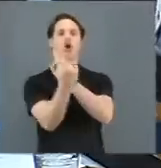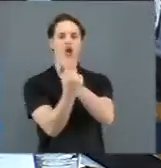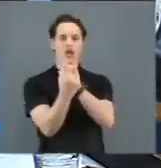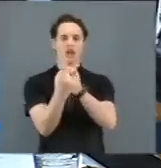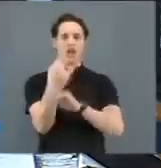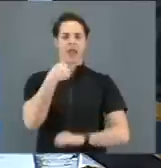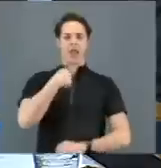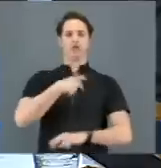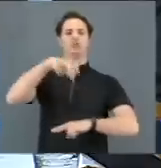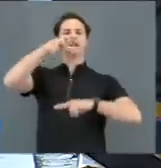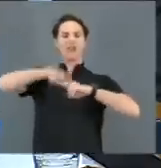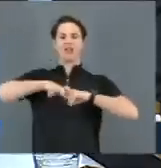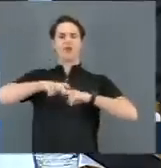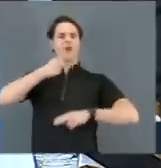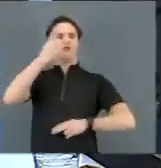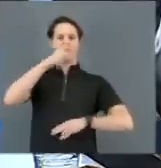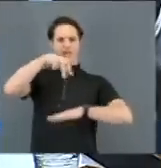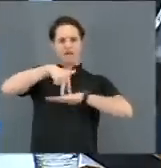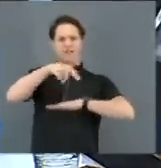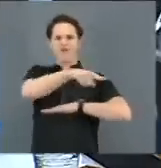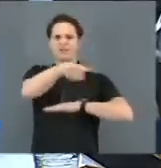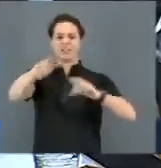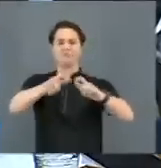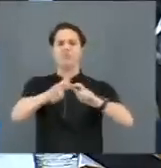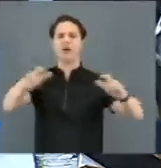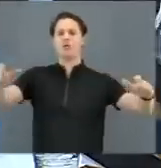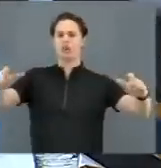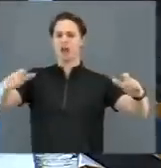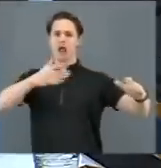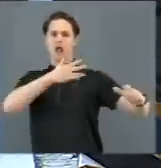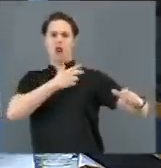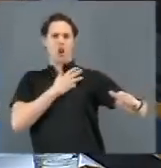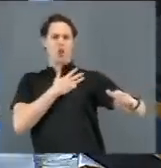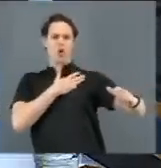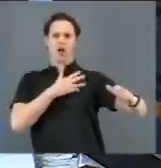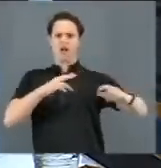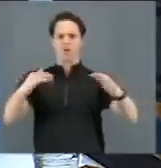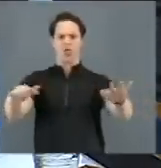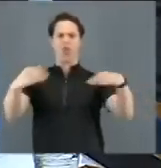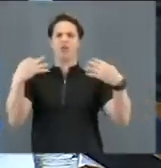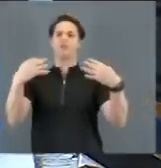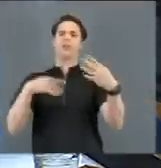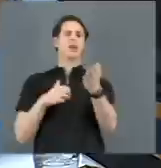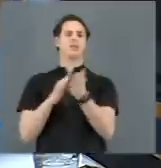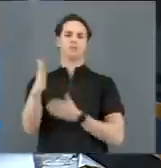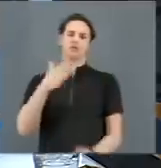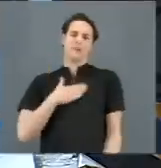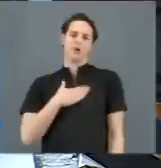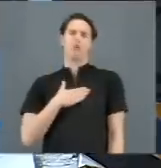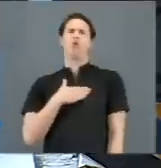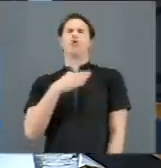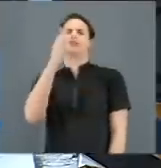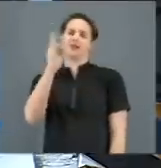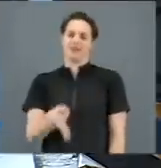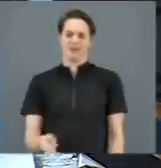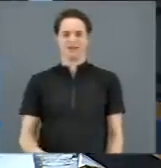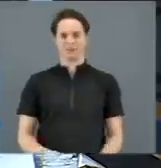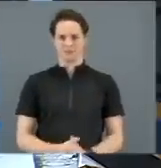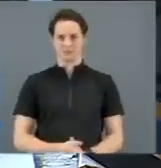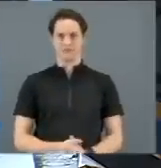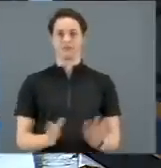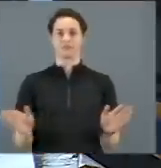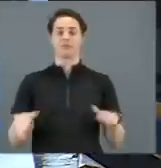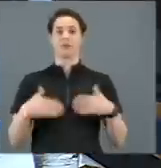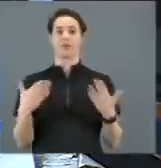do presidente Bolsonaro antidemocrático. Um ato, um decreto, uma medida provisória,